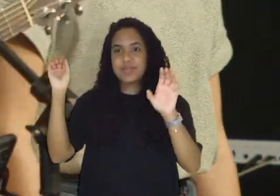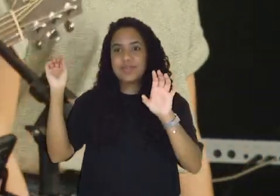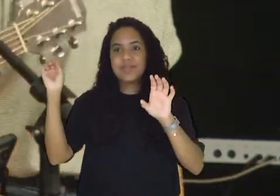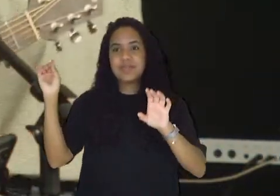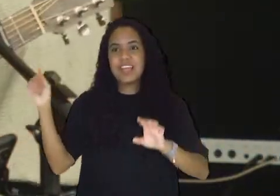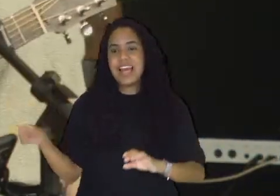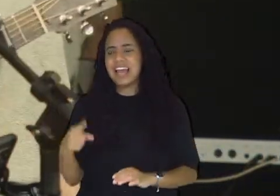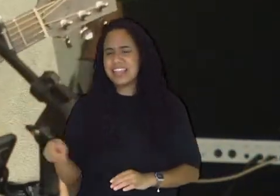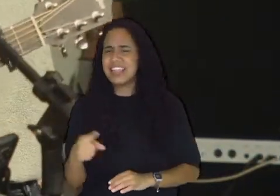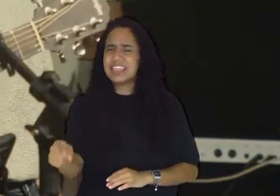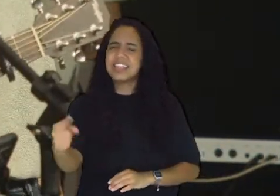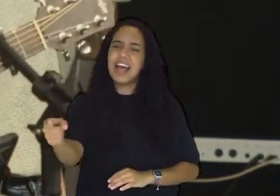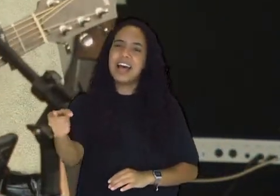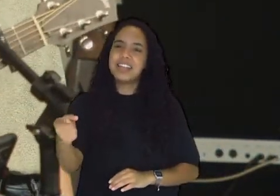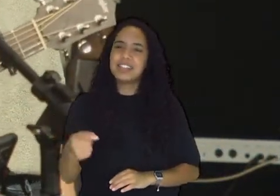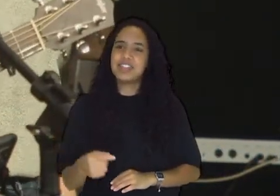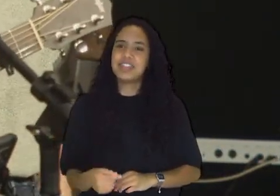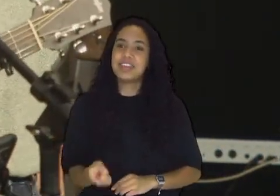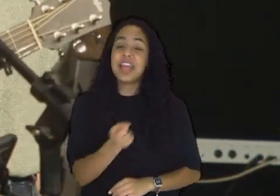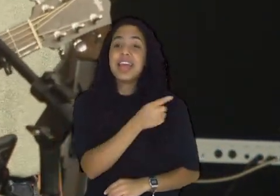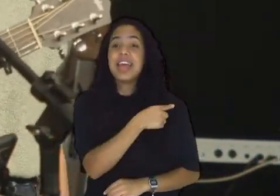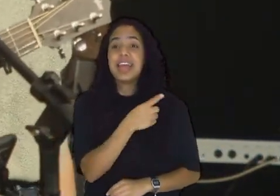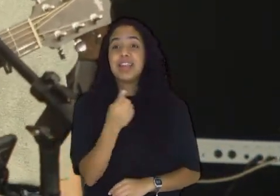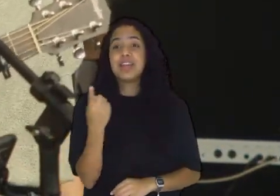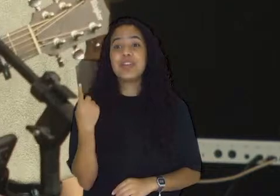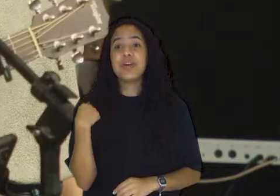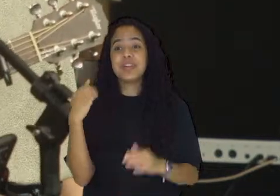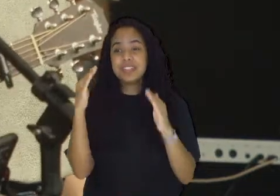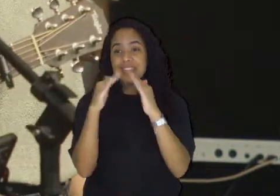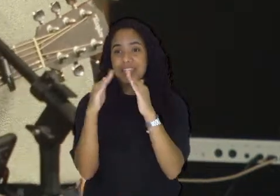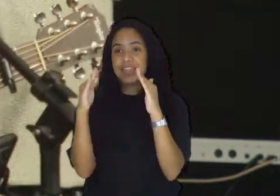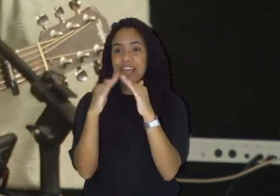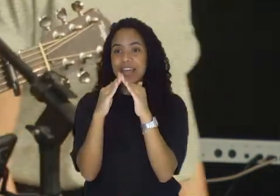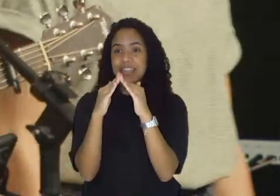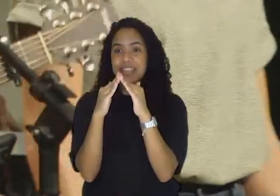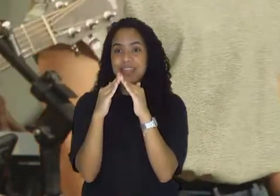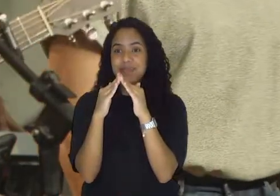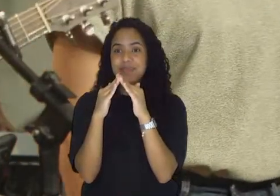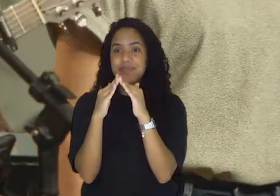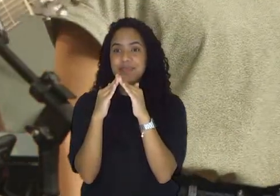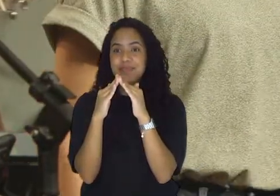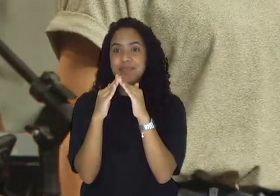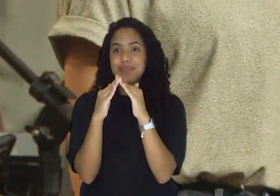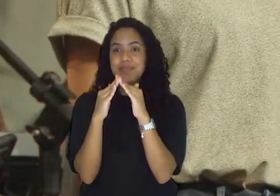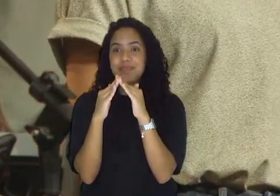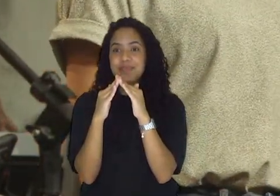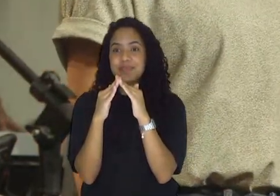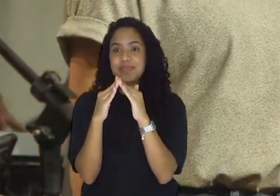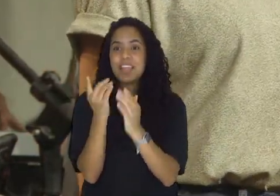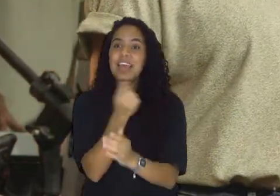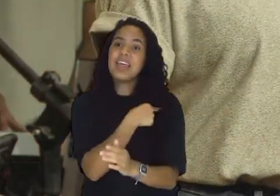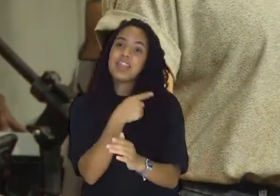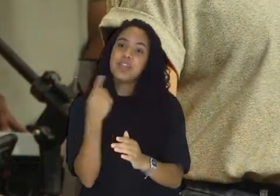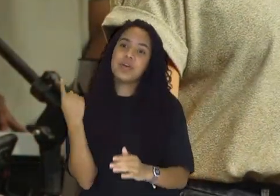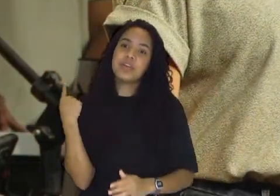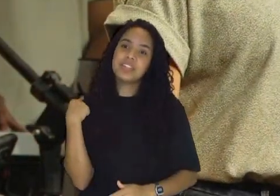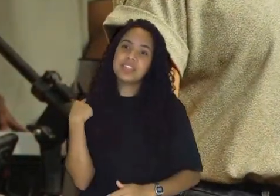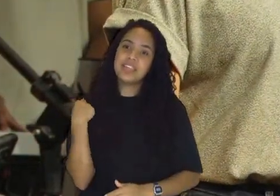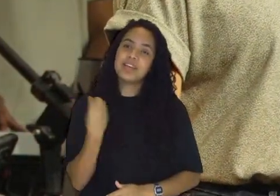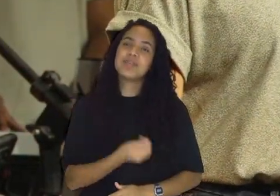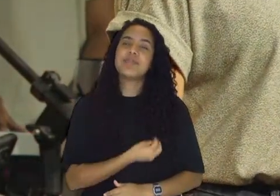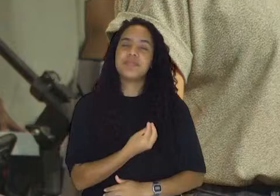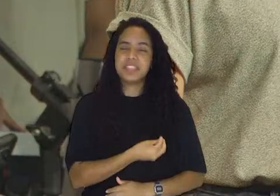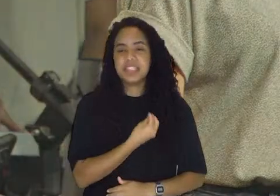gente canta aqui, porque essa é a nossa vida. Essa será a nossa vida para sempre. Então, que você faça desta vida